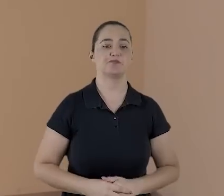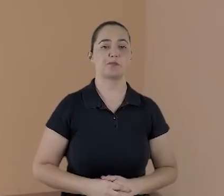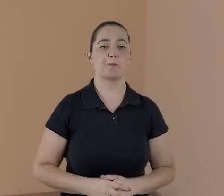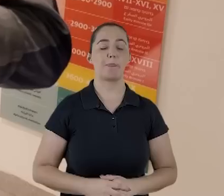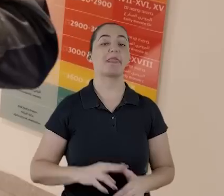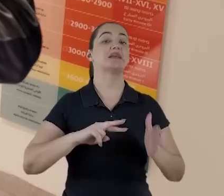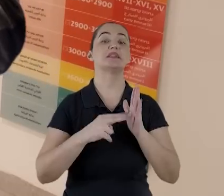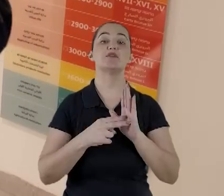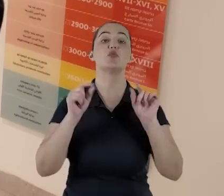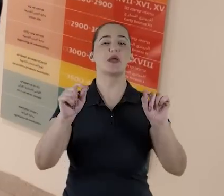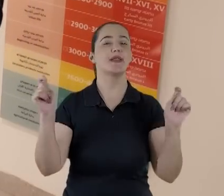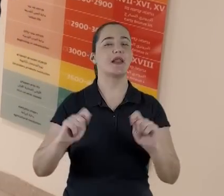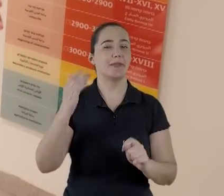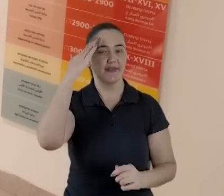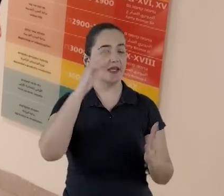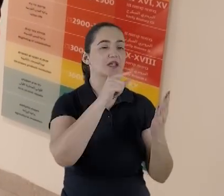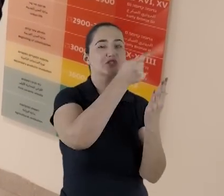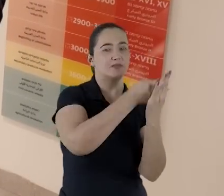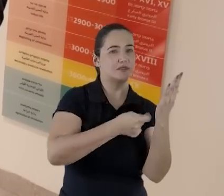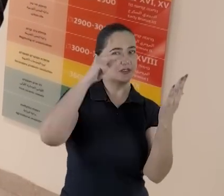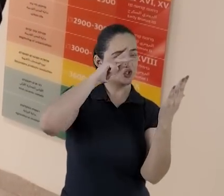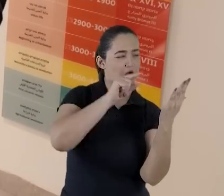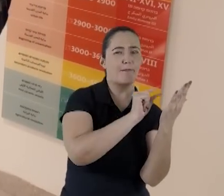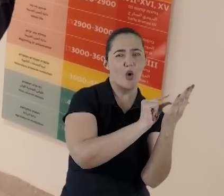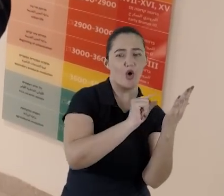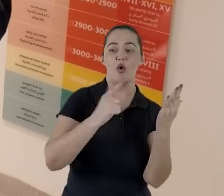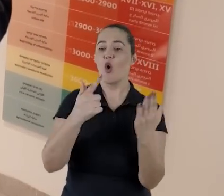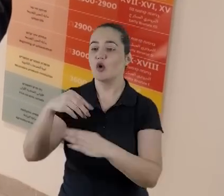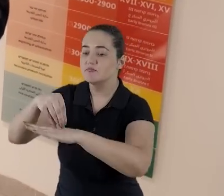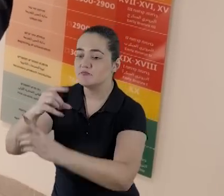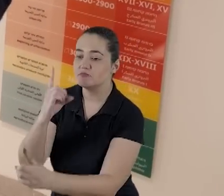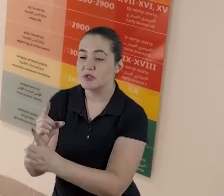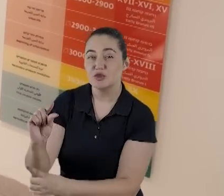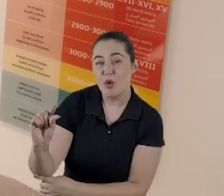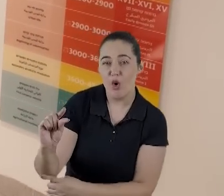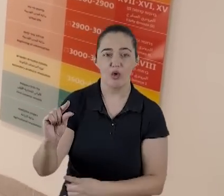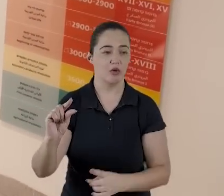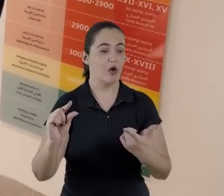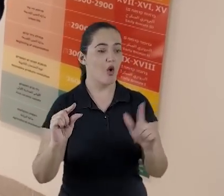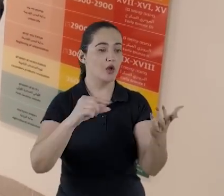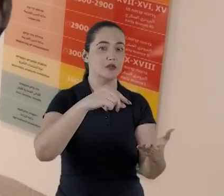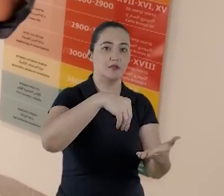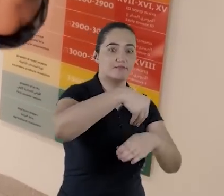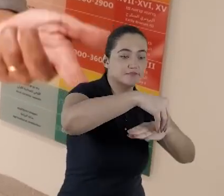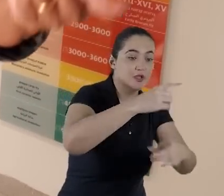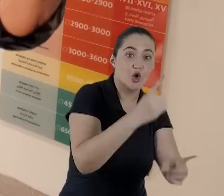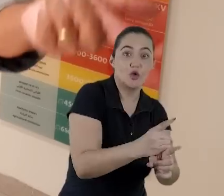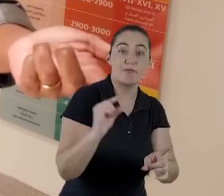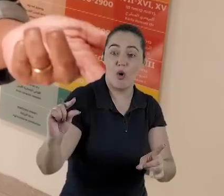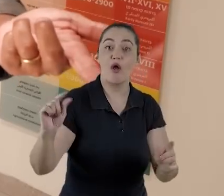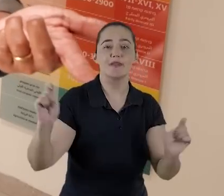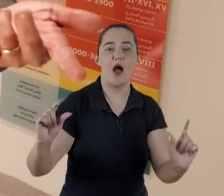seja, nós podemos montar o quebra-cabeças e entender que Sisac atacou Jerusalém e também a cidade